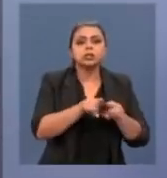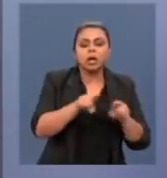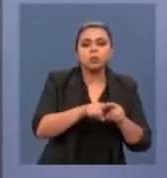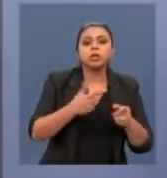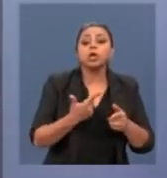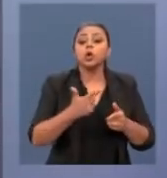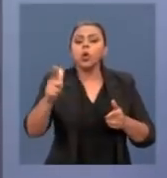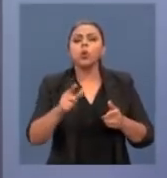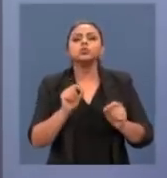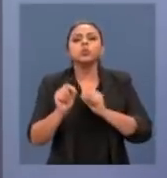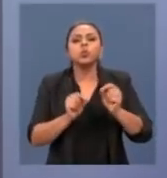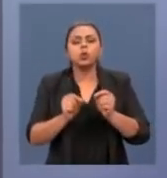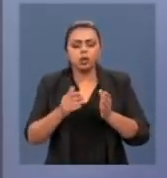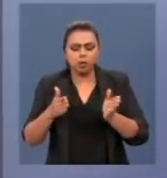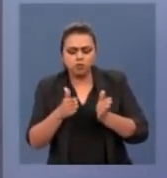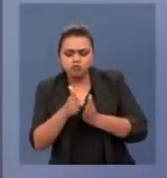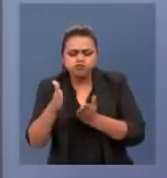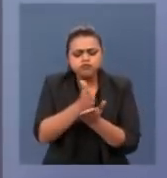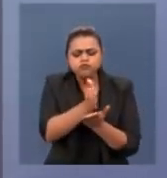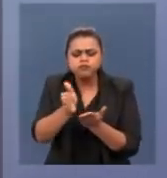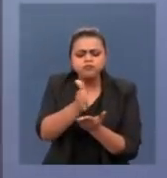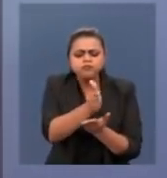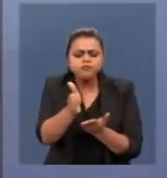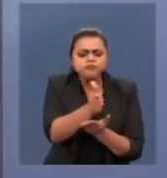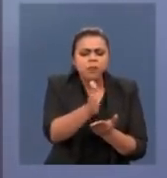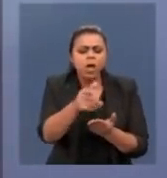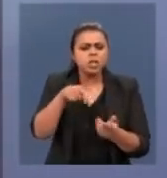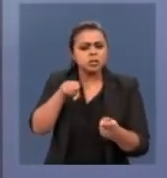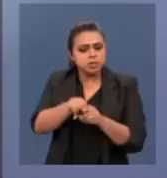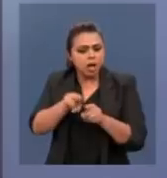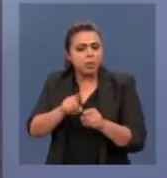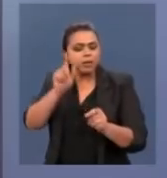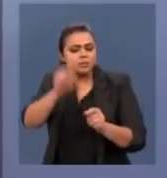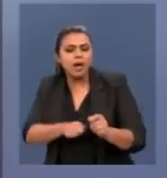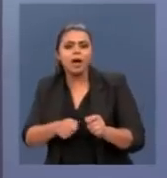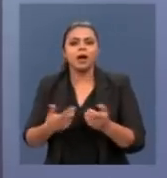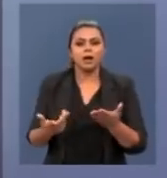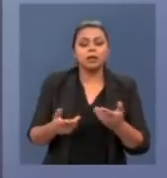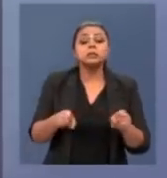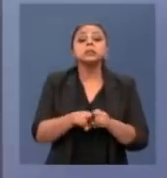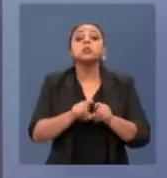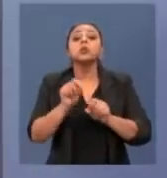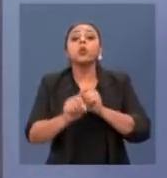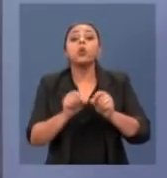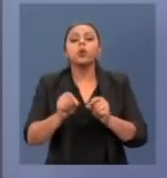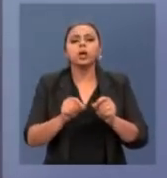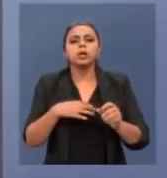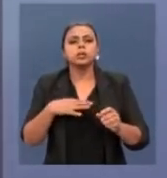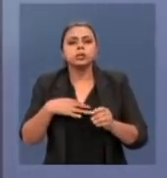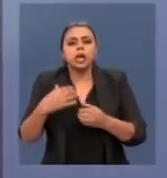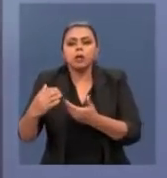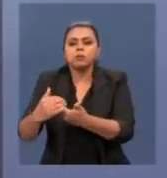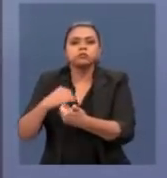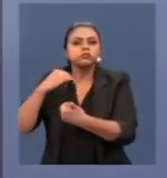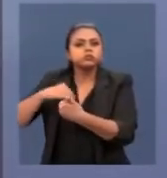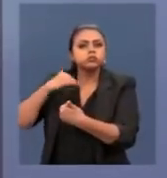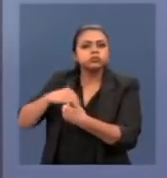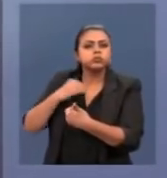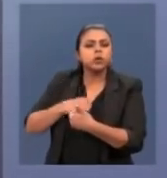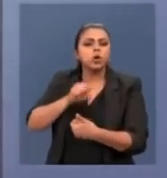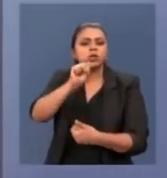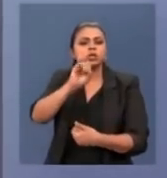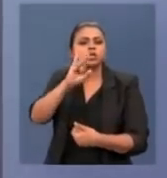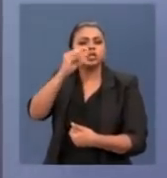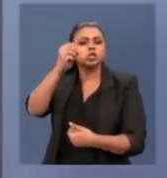melhor trajetória que o policial militar vai seguir você pode também receber orientações do ciods